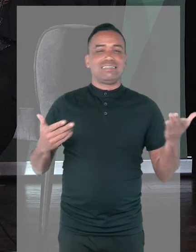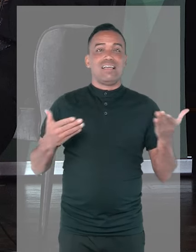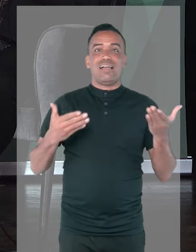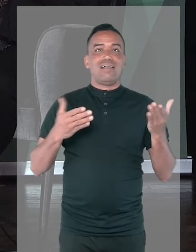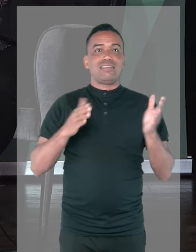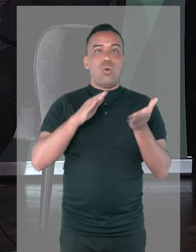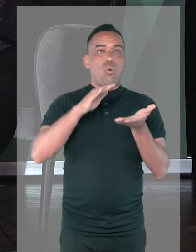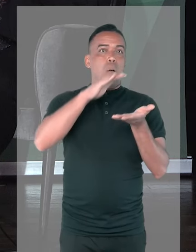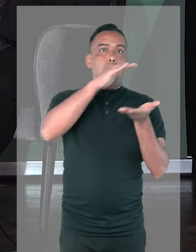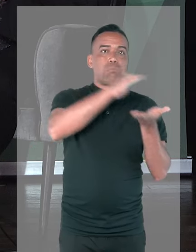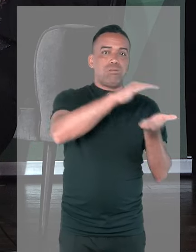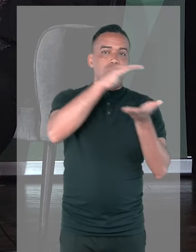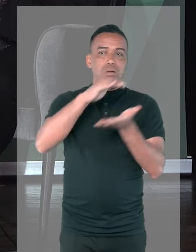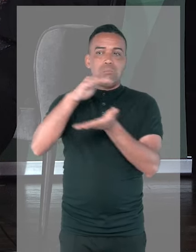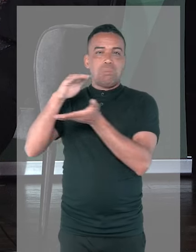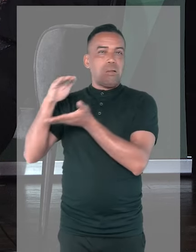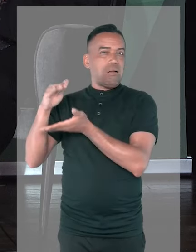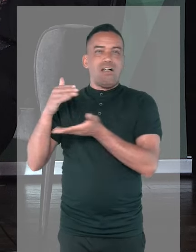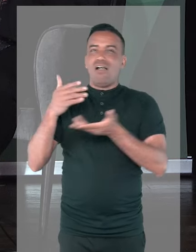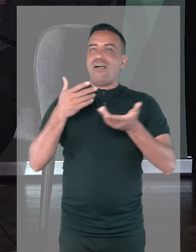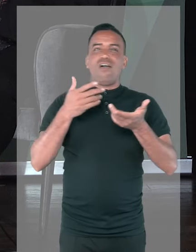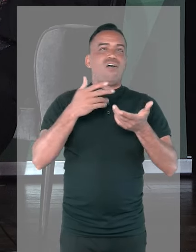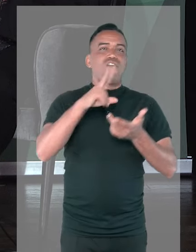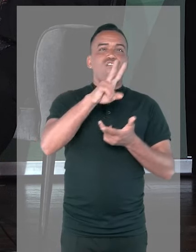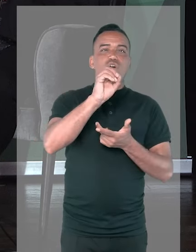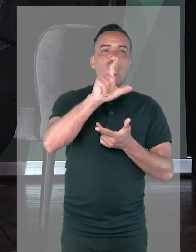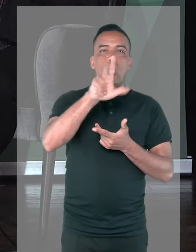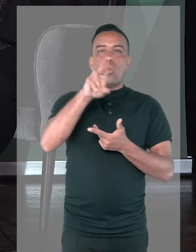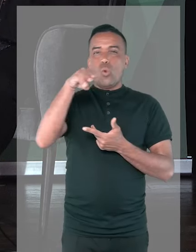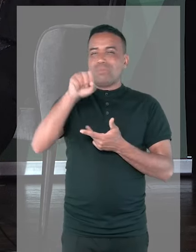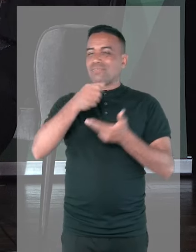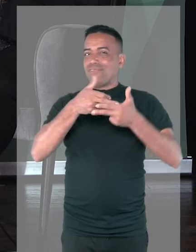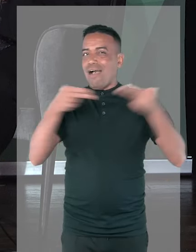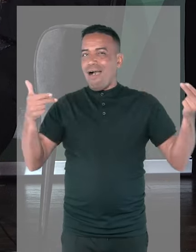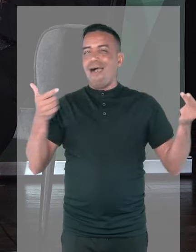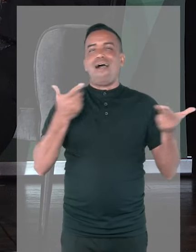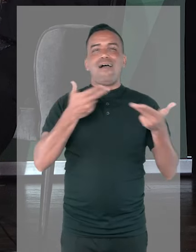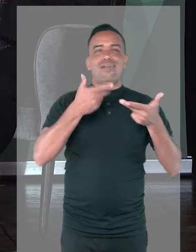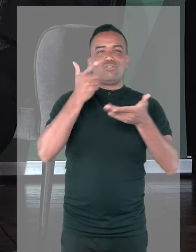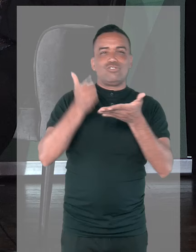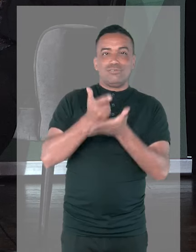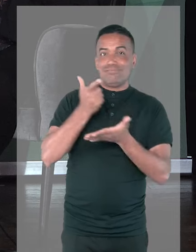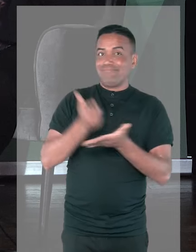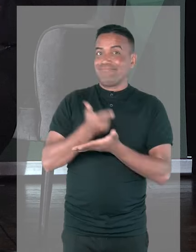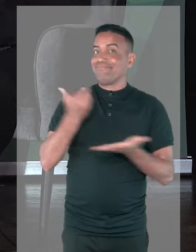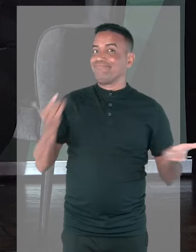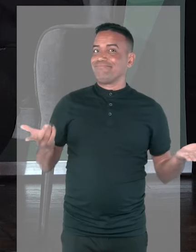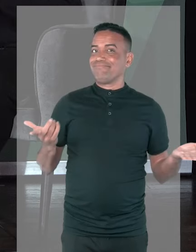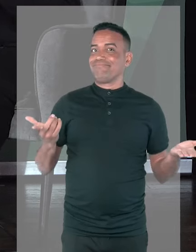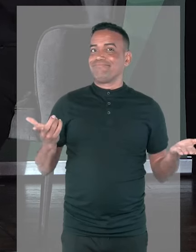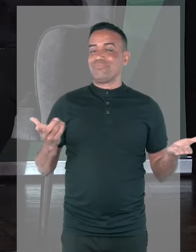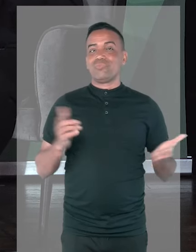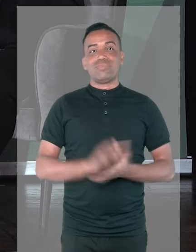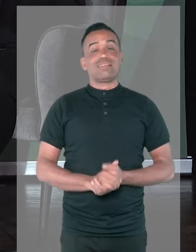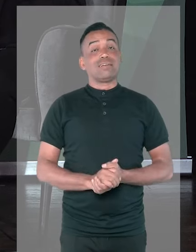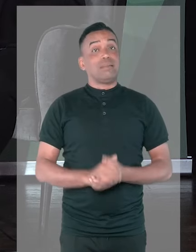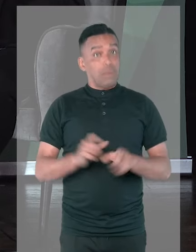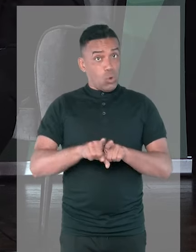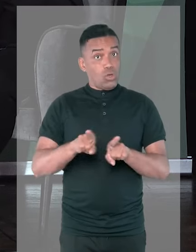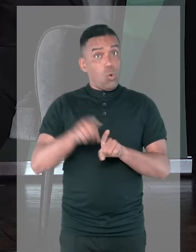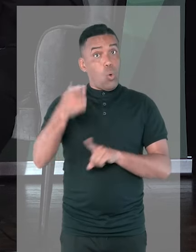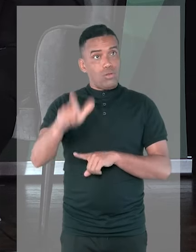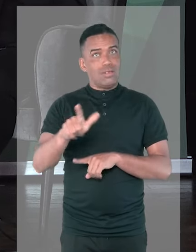os contos do Chekhov. Né? Então, bombas. Óbvio, né? O cara não vai... E outra,